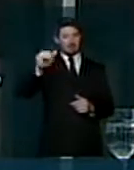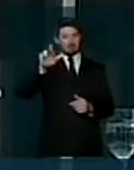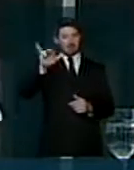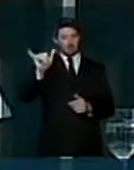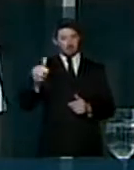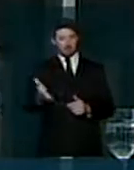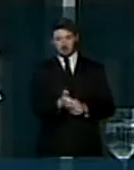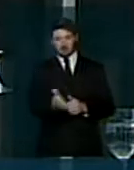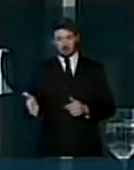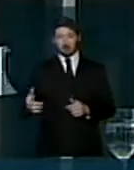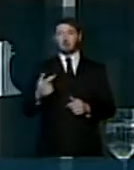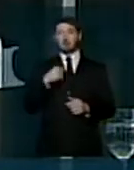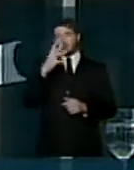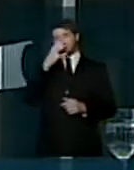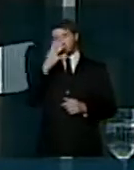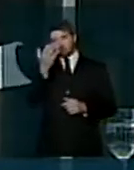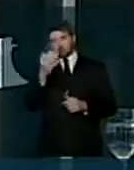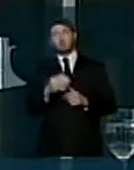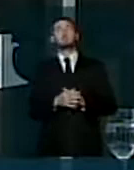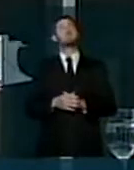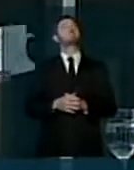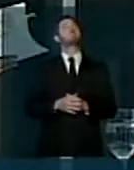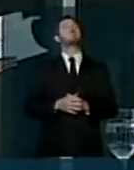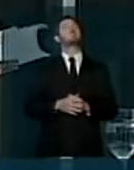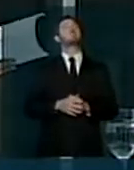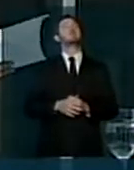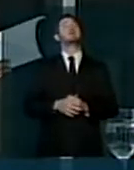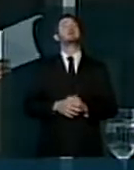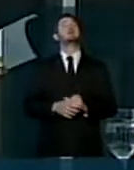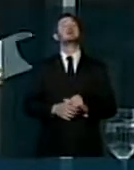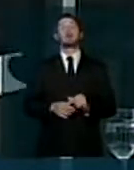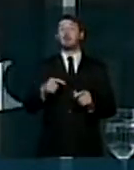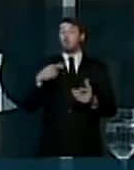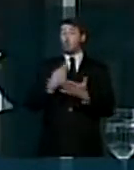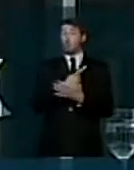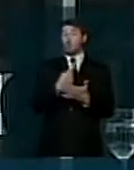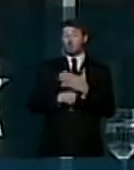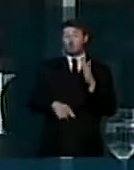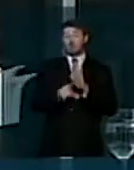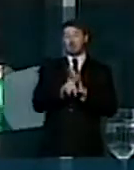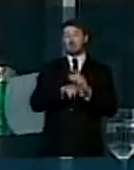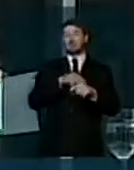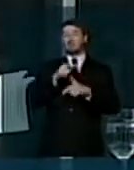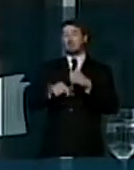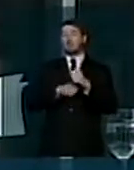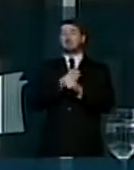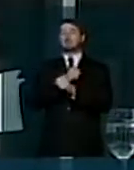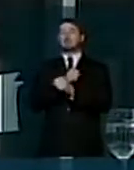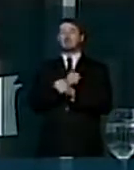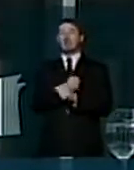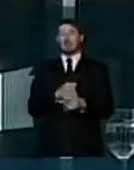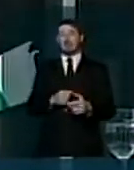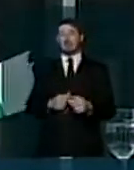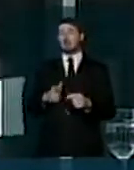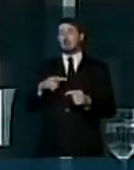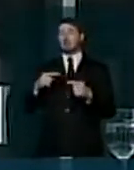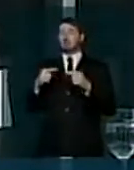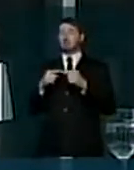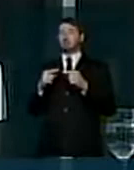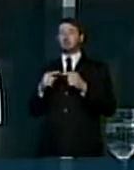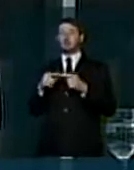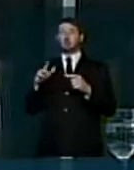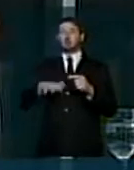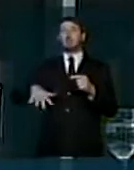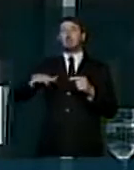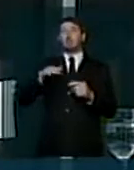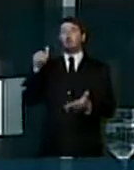nobres parlamentares que acompanham, que já foi um erro legislativo de colocar o trabalho escravo nas disposições constitucionais gerais,